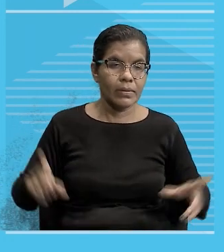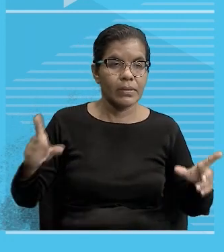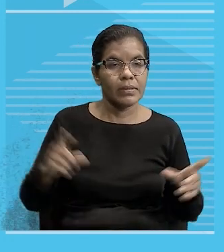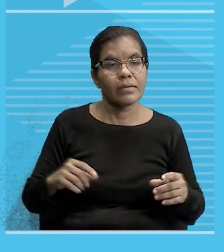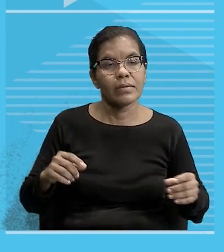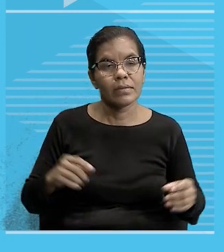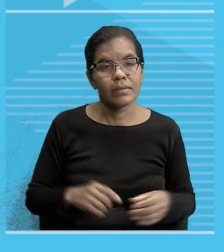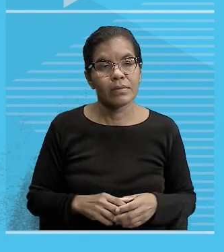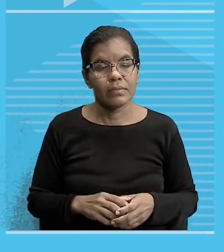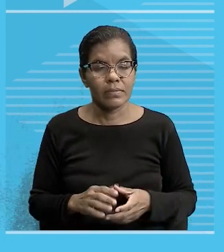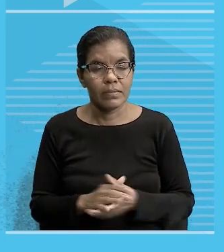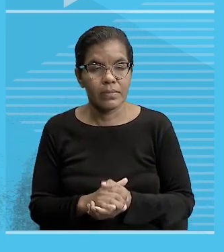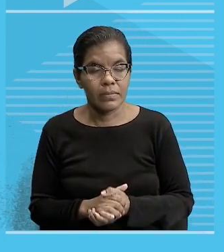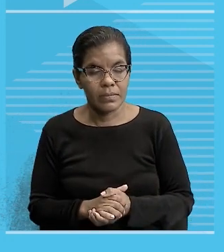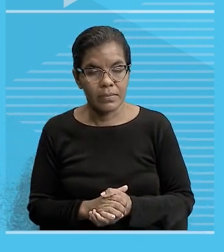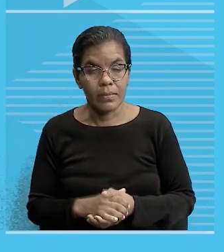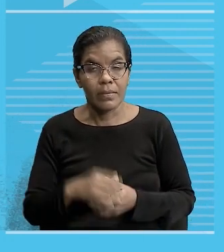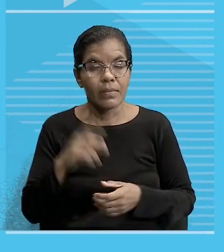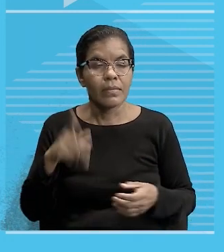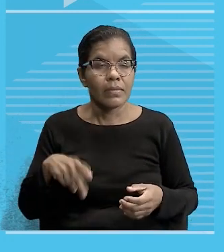uma propaganda forte